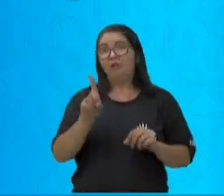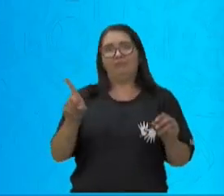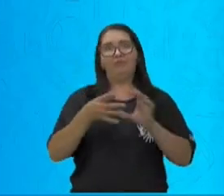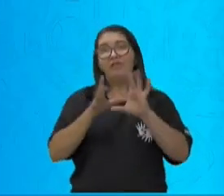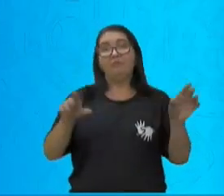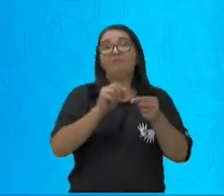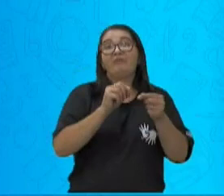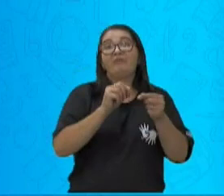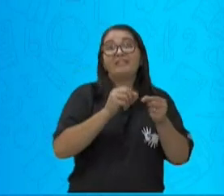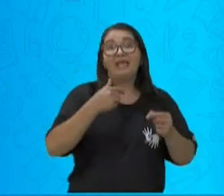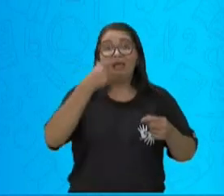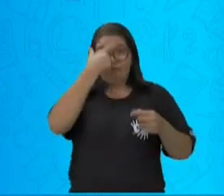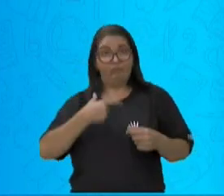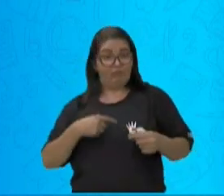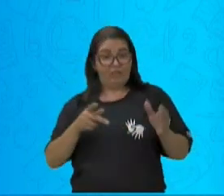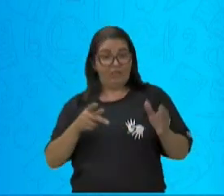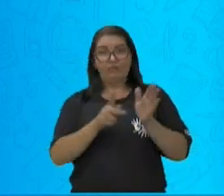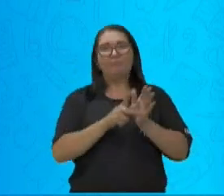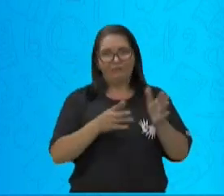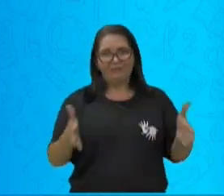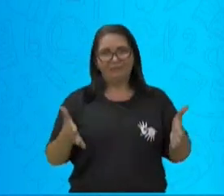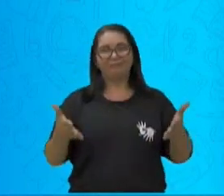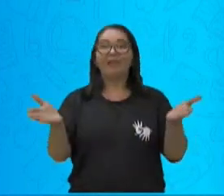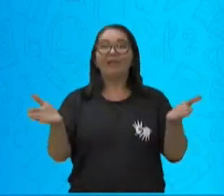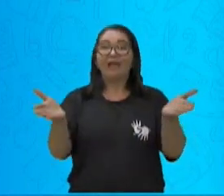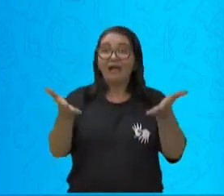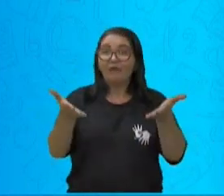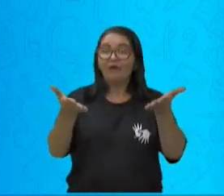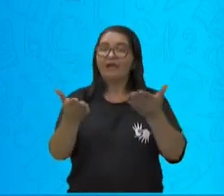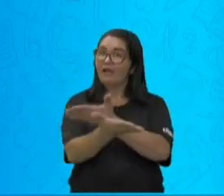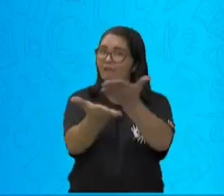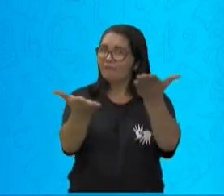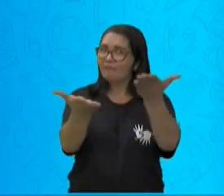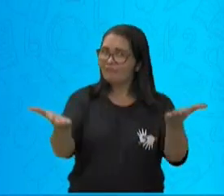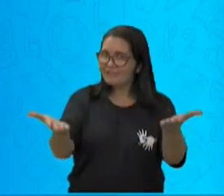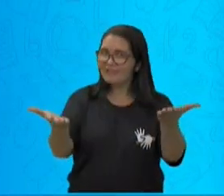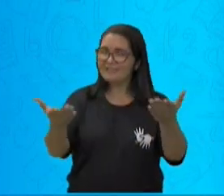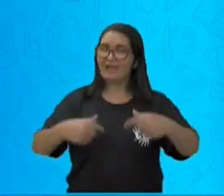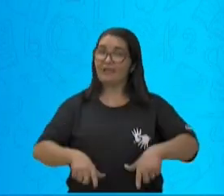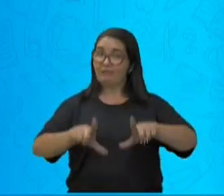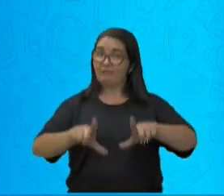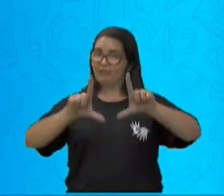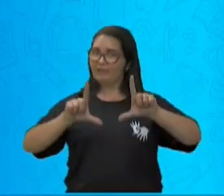com vocês. Acesse a nossa plataforma